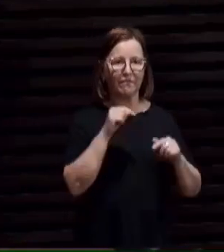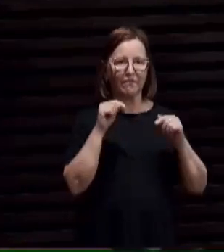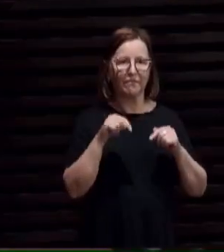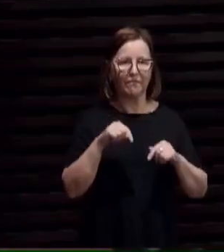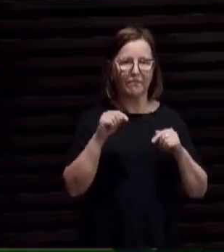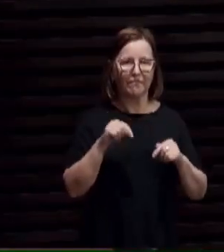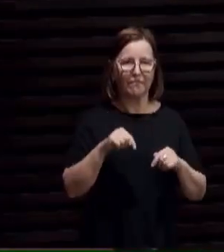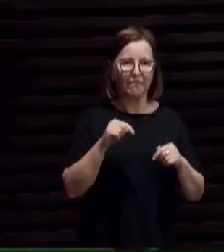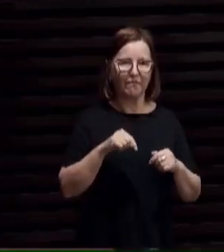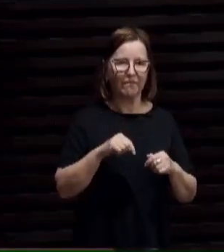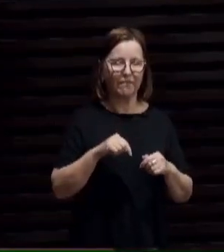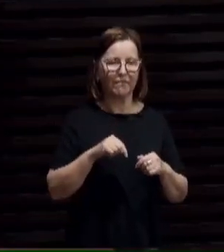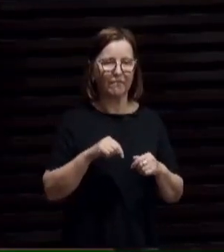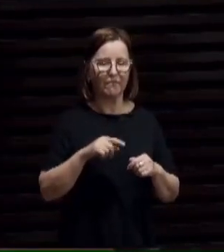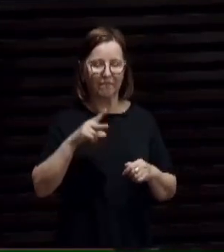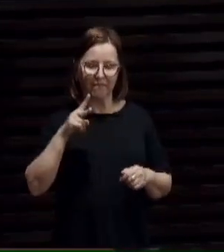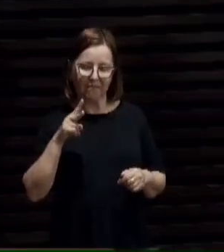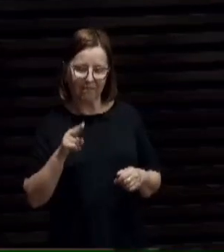Aqui